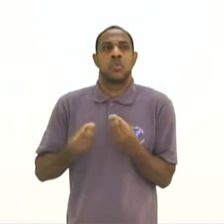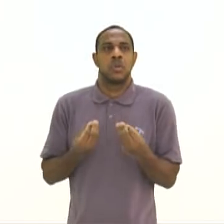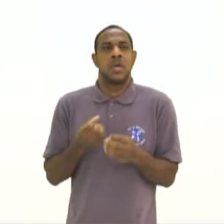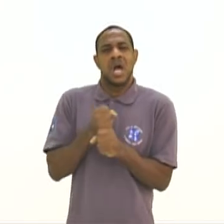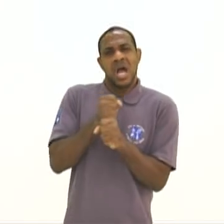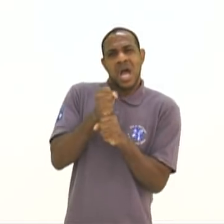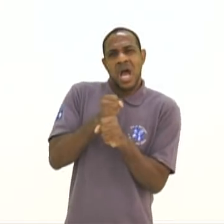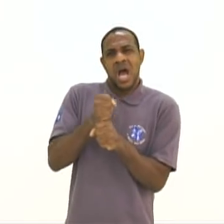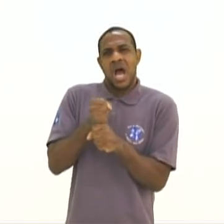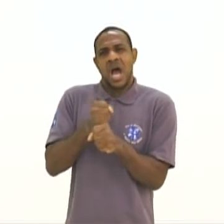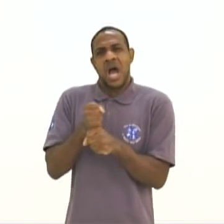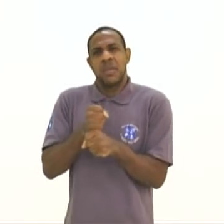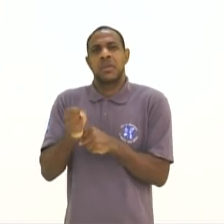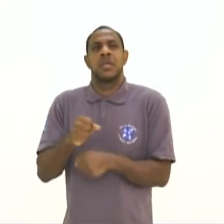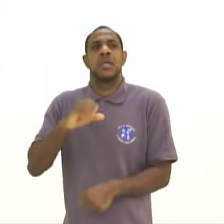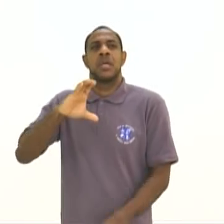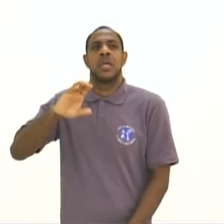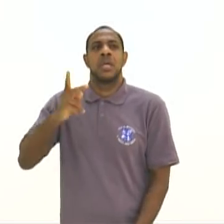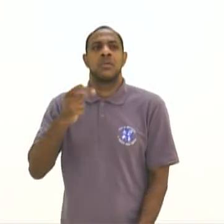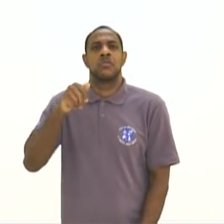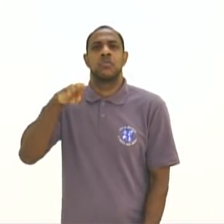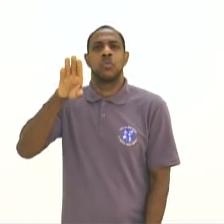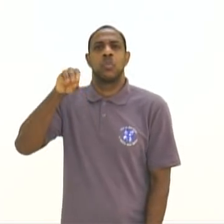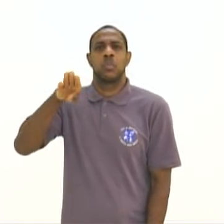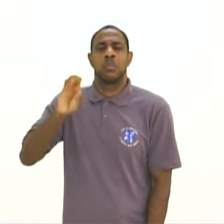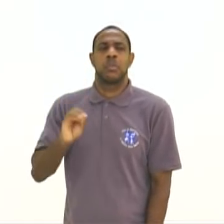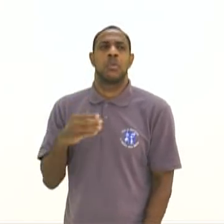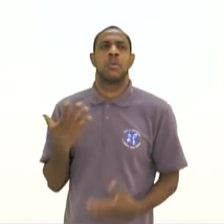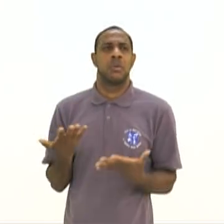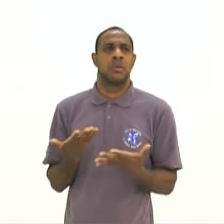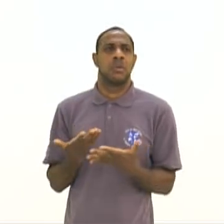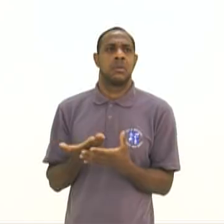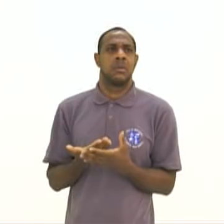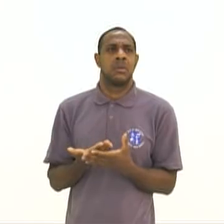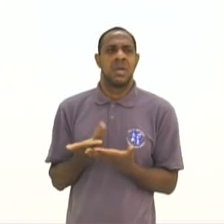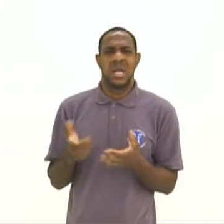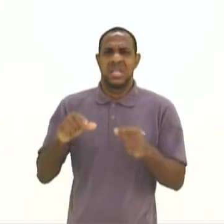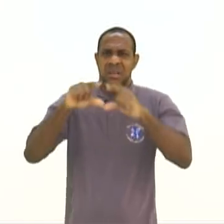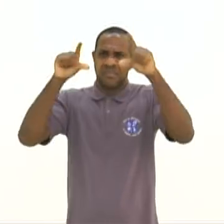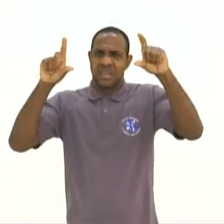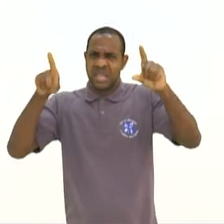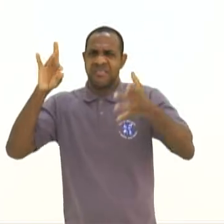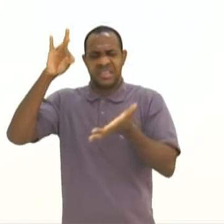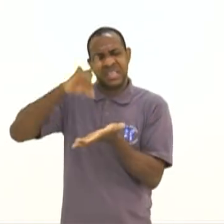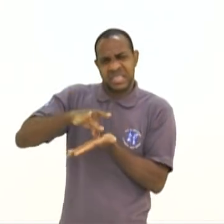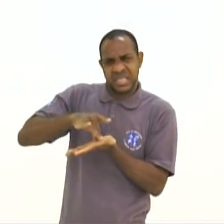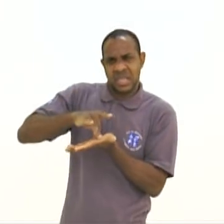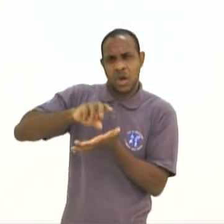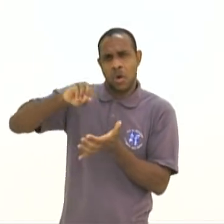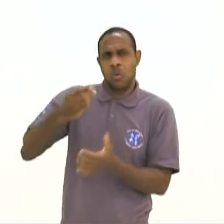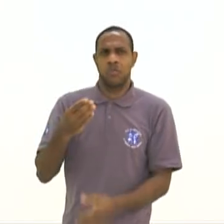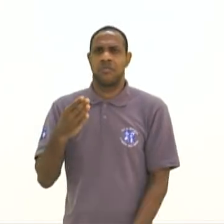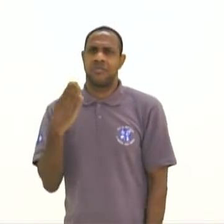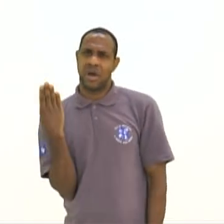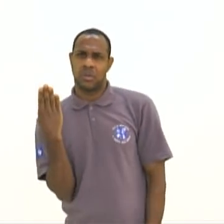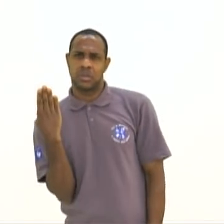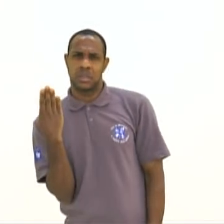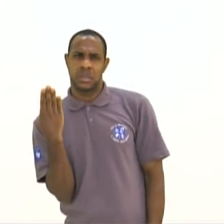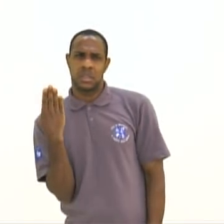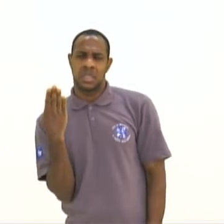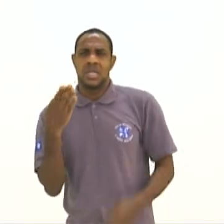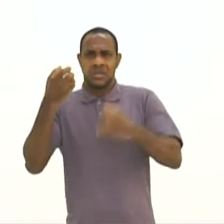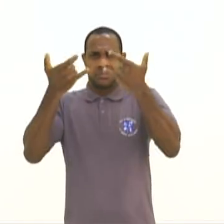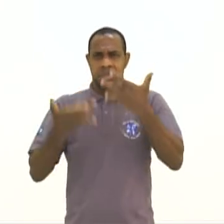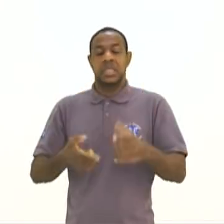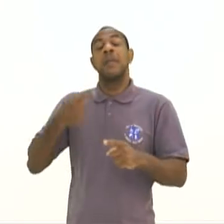anos de chumbo. Pergunta: essa frase é verdadeira ou é falsa? E explica por quê.